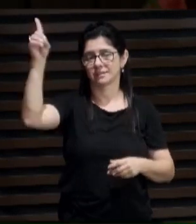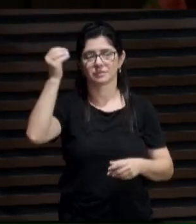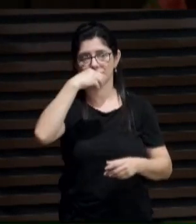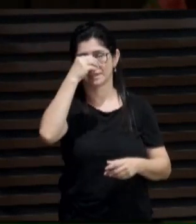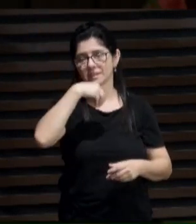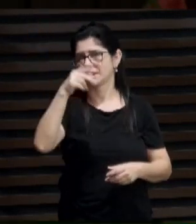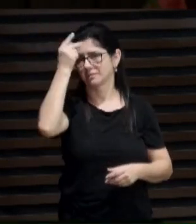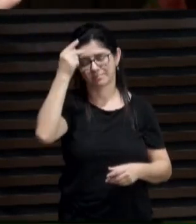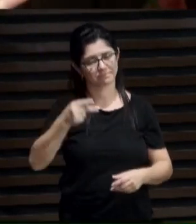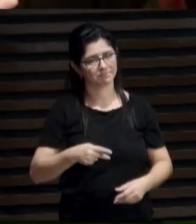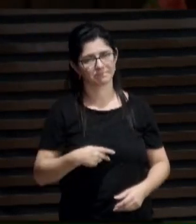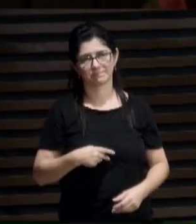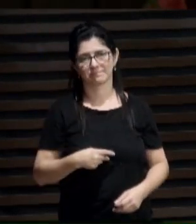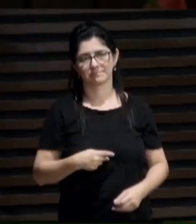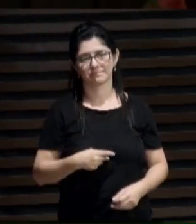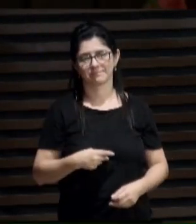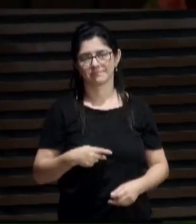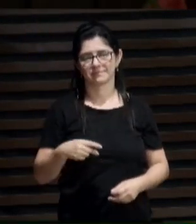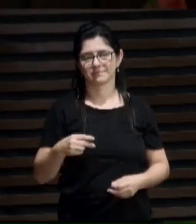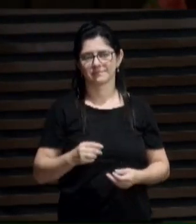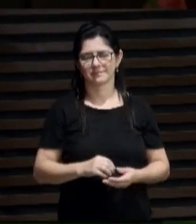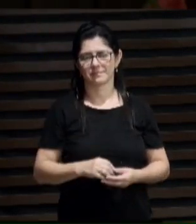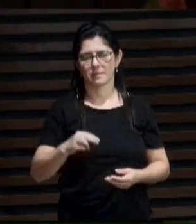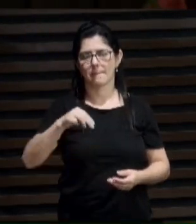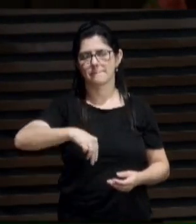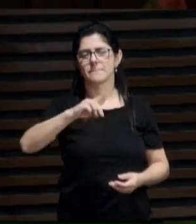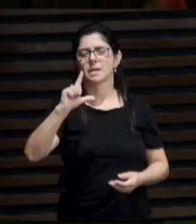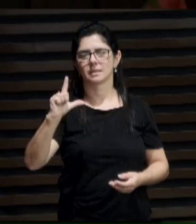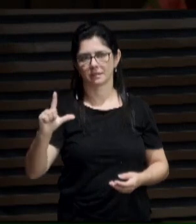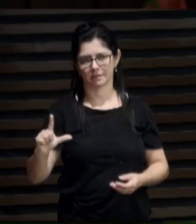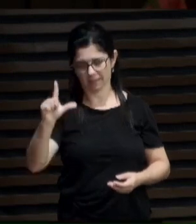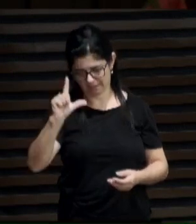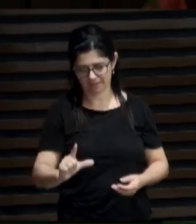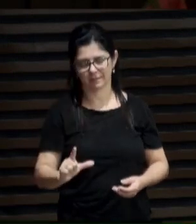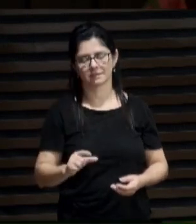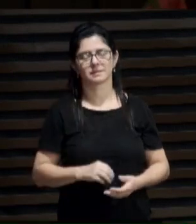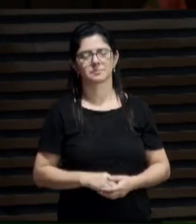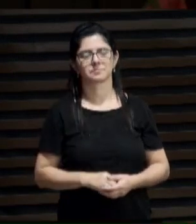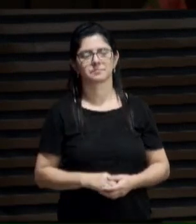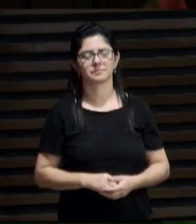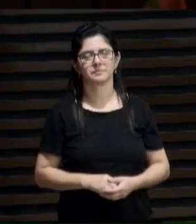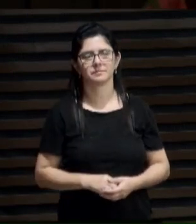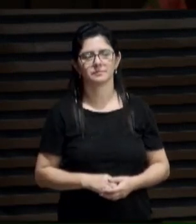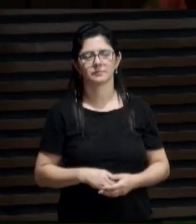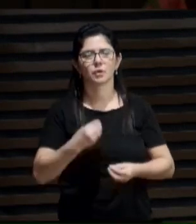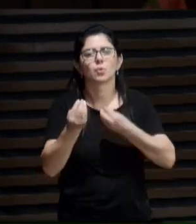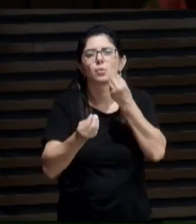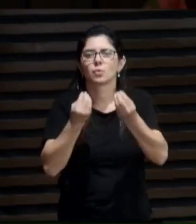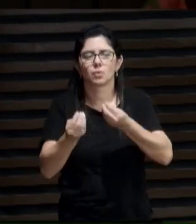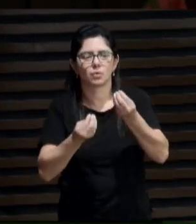mesmo. É só você olhar Malaquias, que nós já estudamos aqui, e você verá isso. Como aproximar-me do